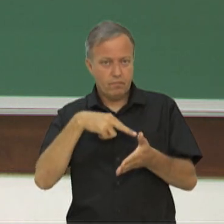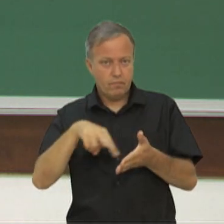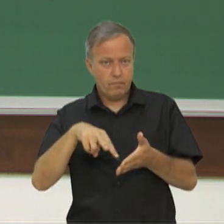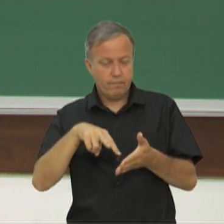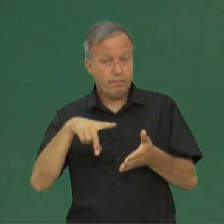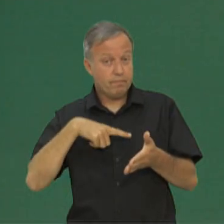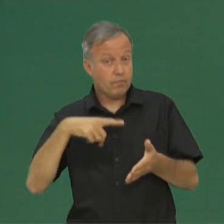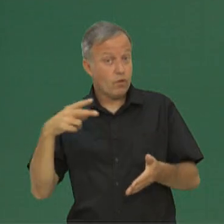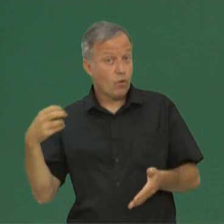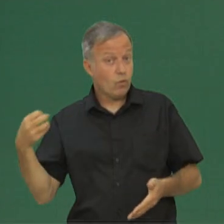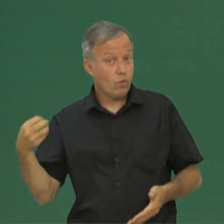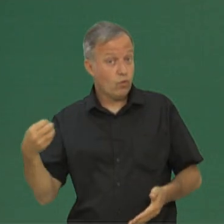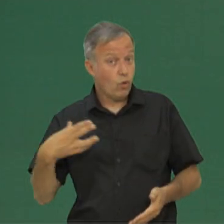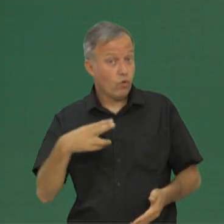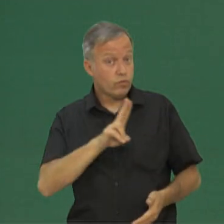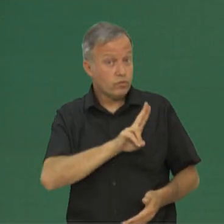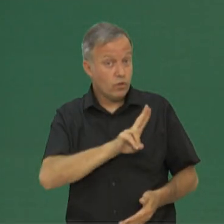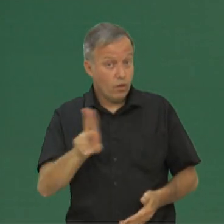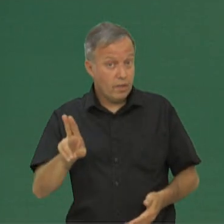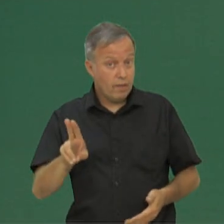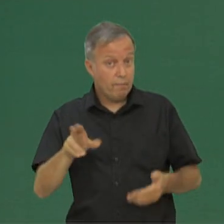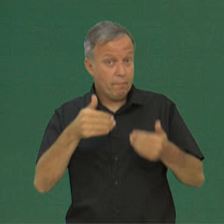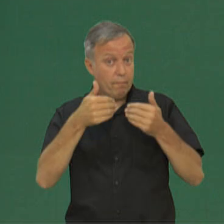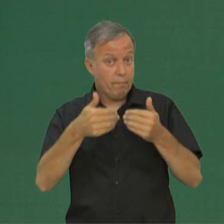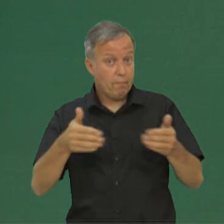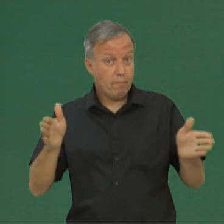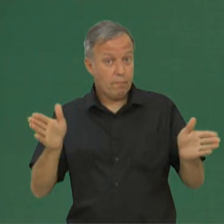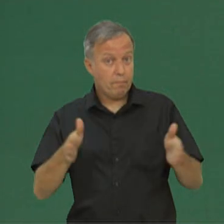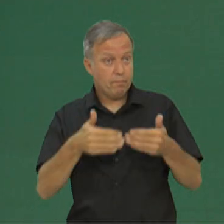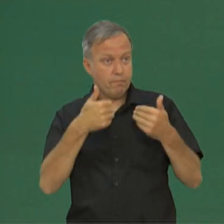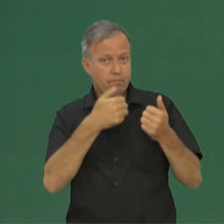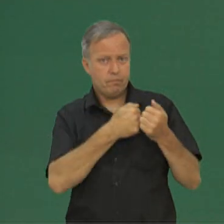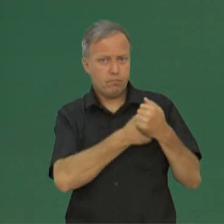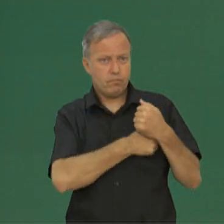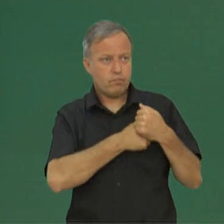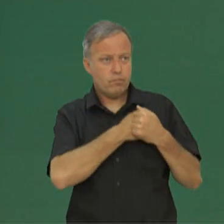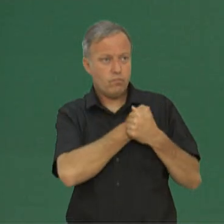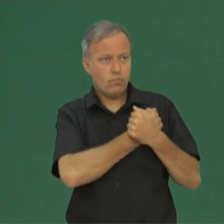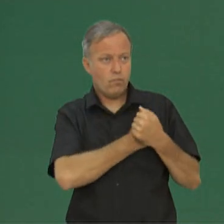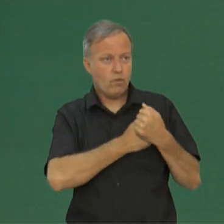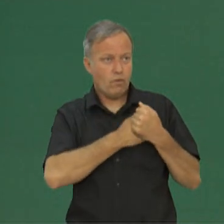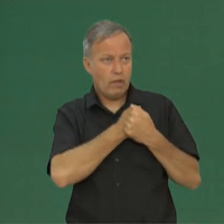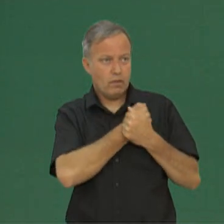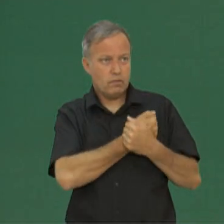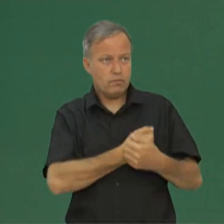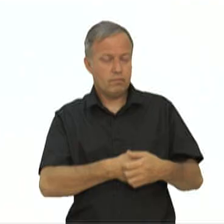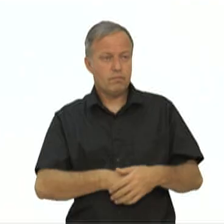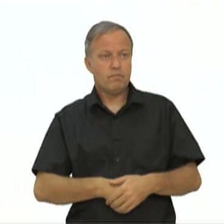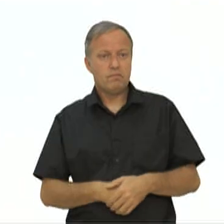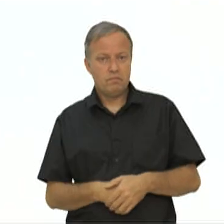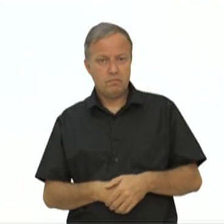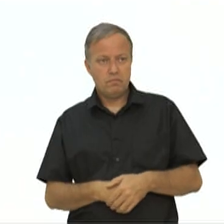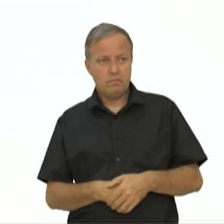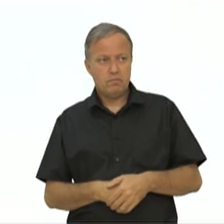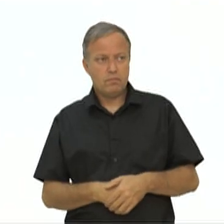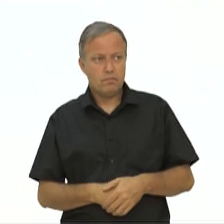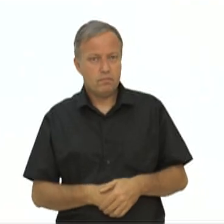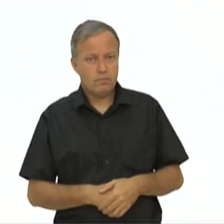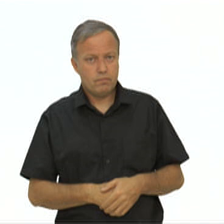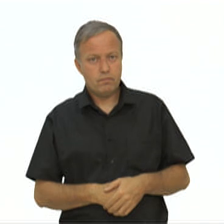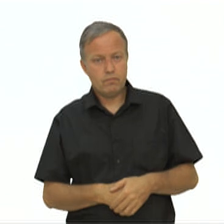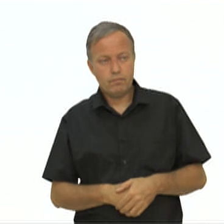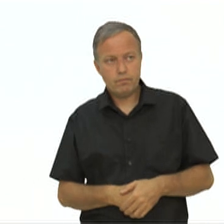chamado de balé romântico, ok? Vamos lá. O balé romântico tem